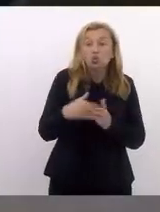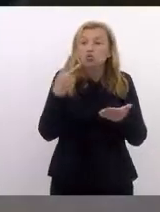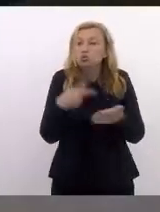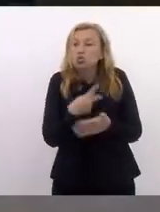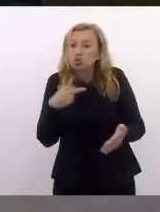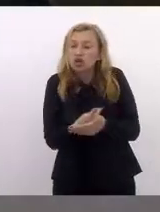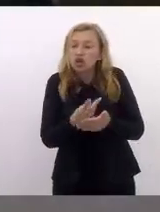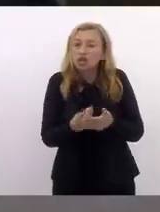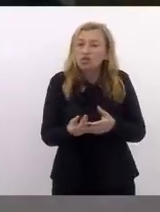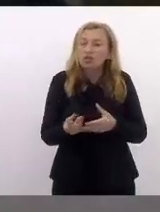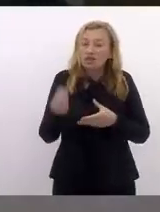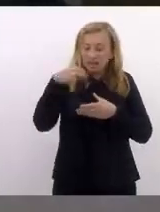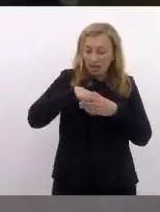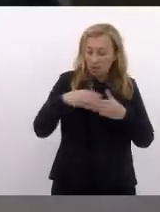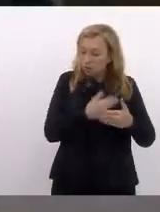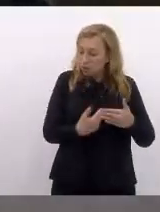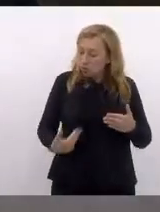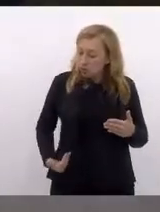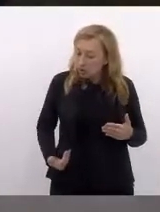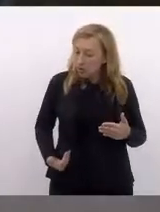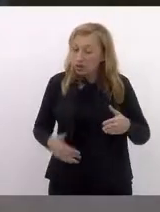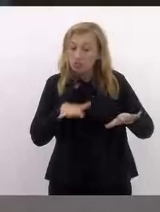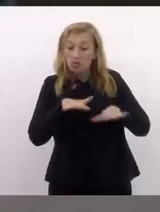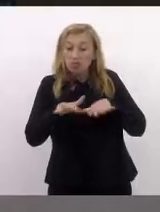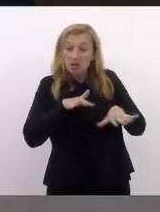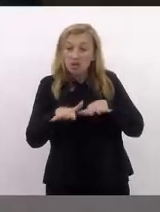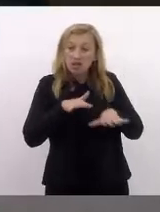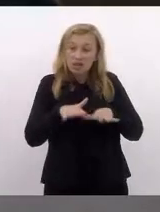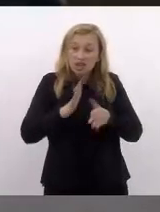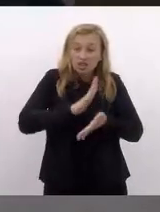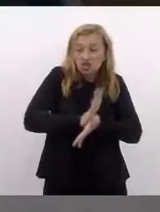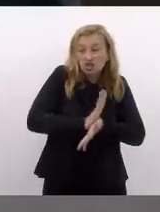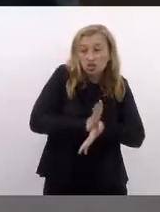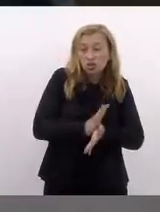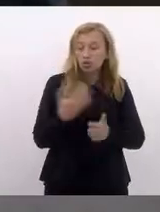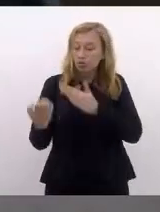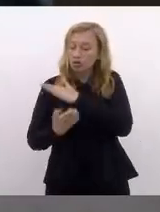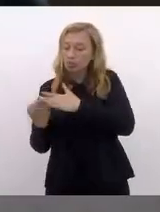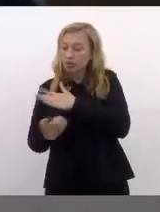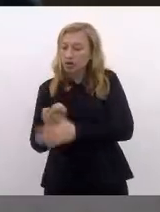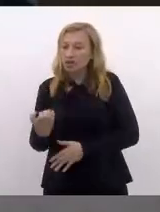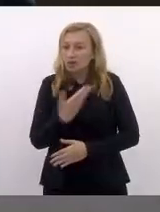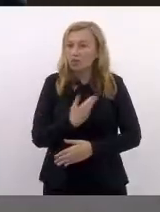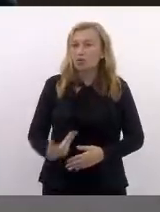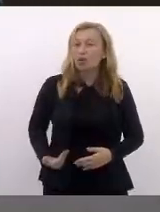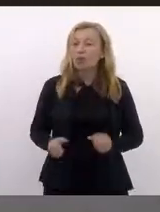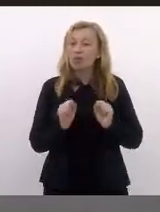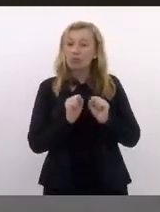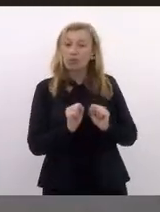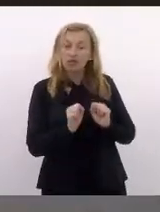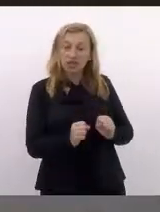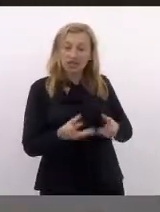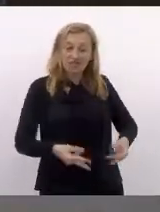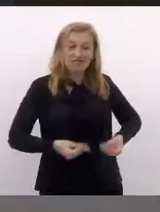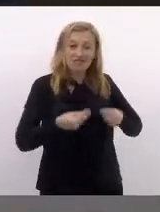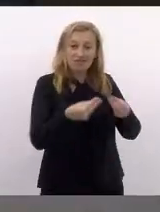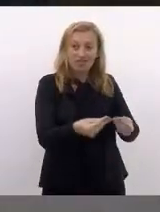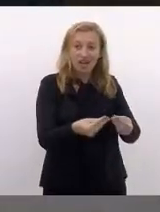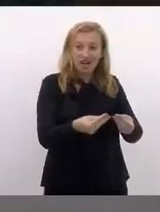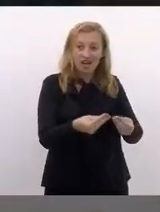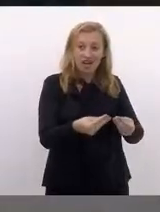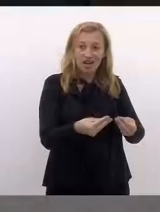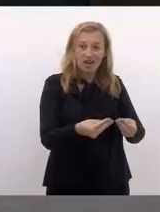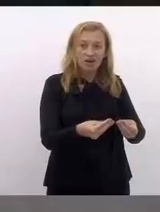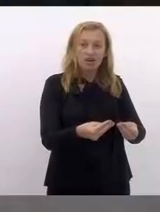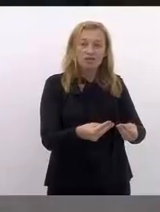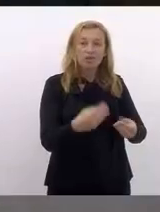tinha por parte do governo em função de mobilizar que instituiu uma empresa pública para poder dar de bandeja para